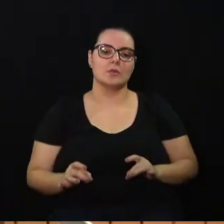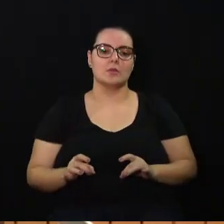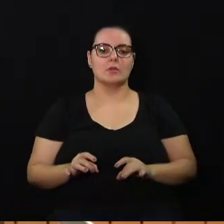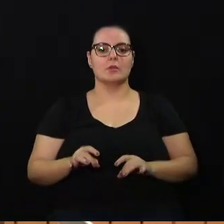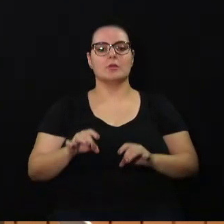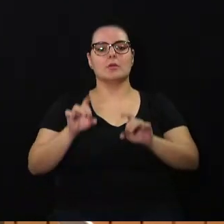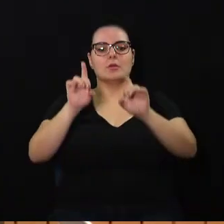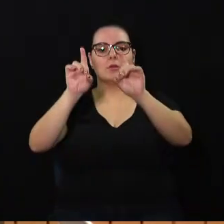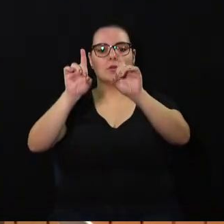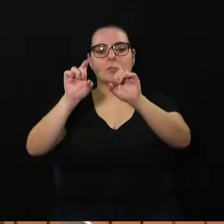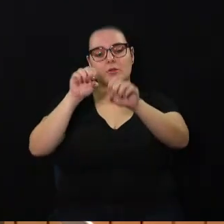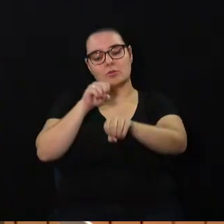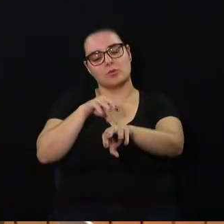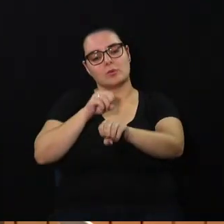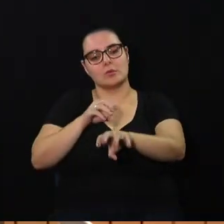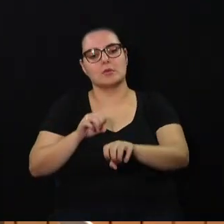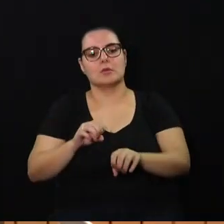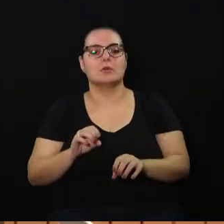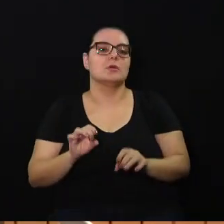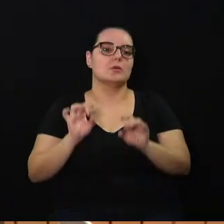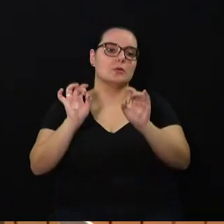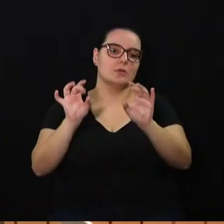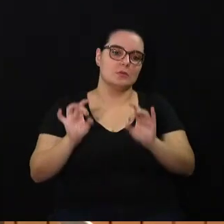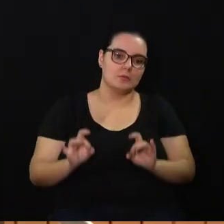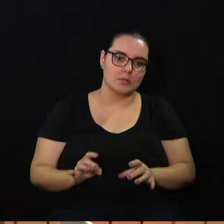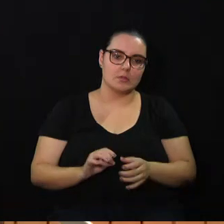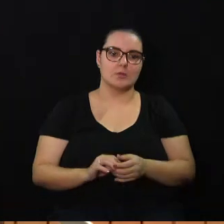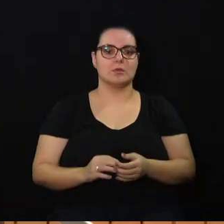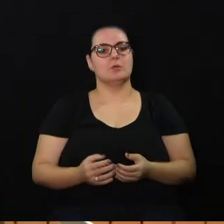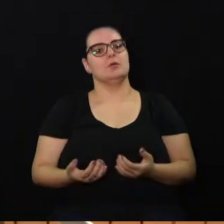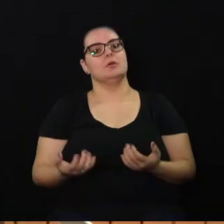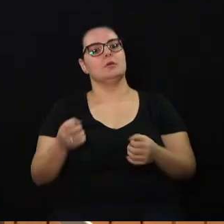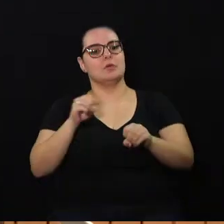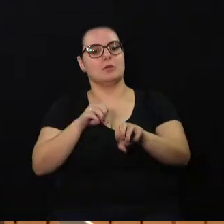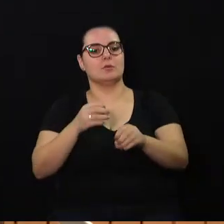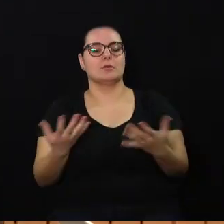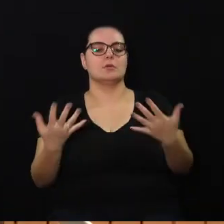neste ato a empresa futura consultoria para a educação inclusiva